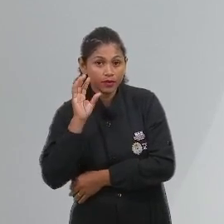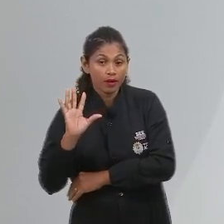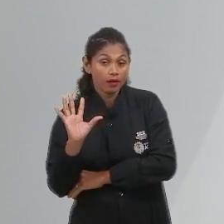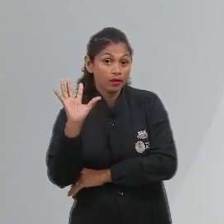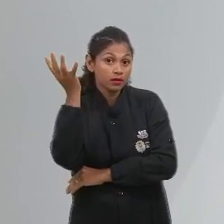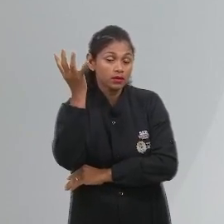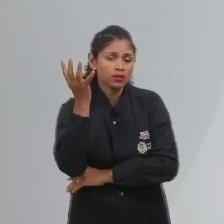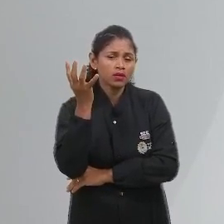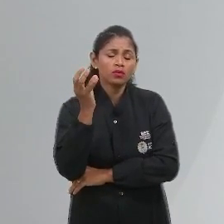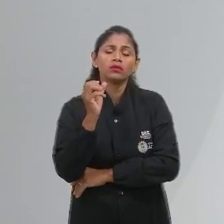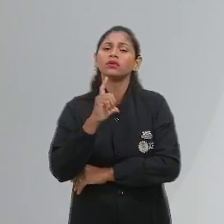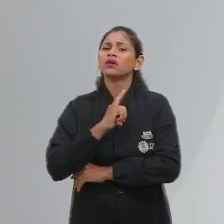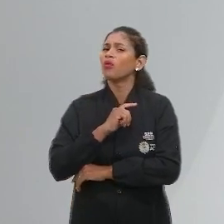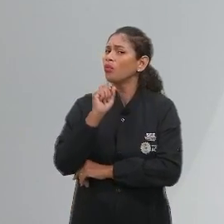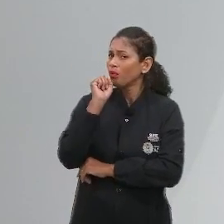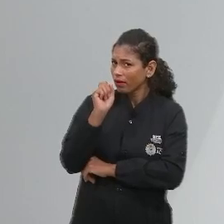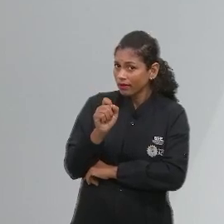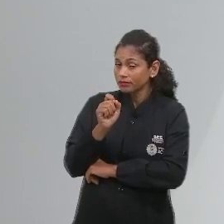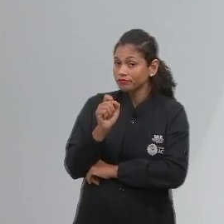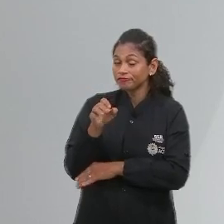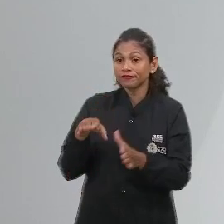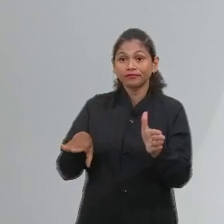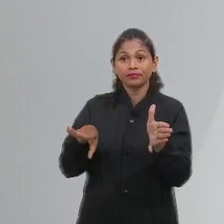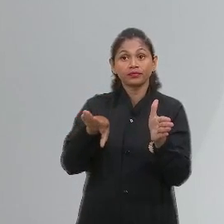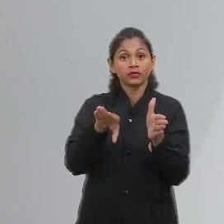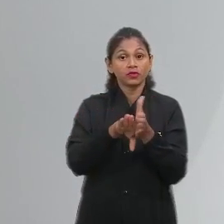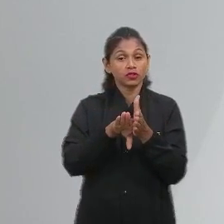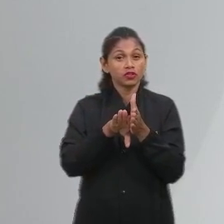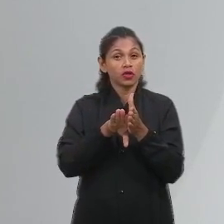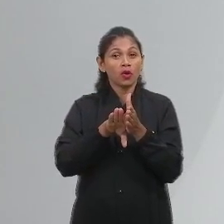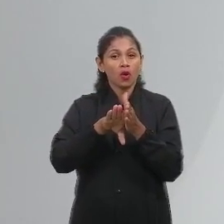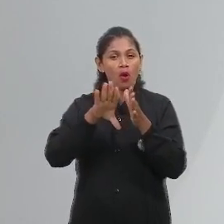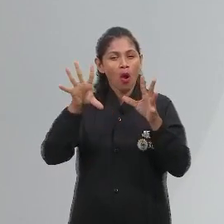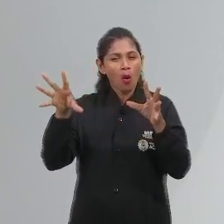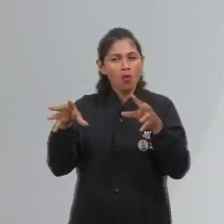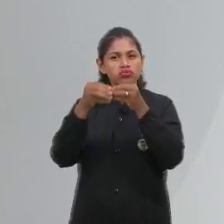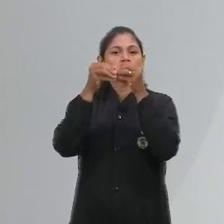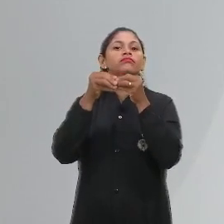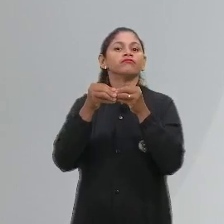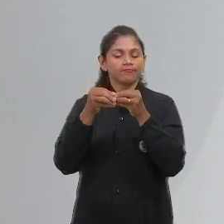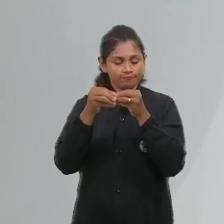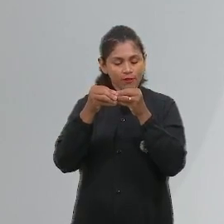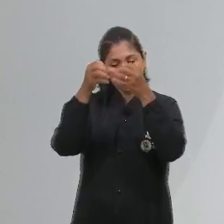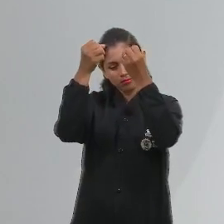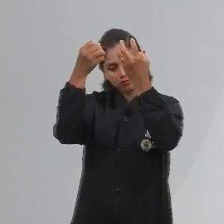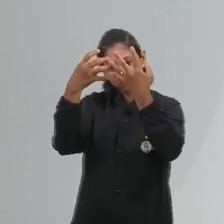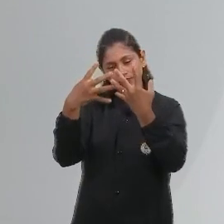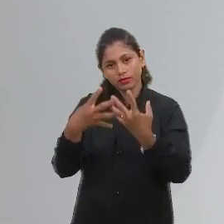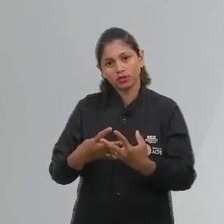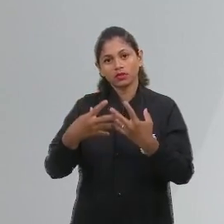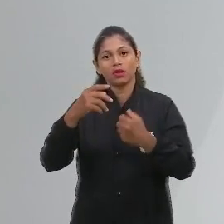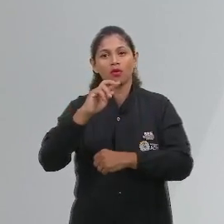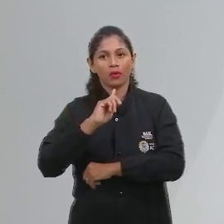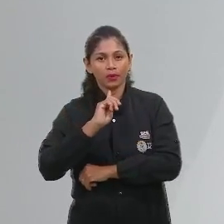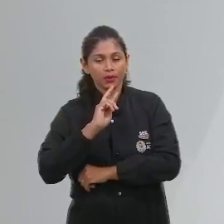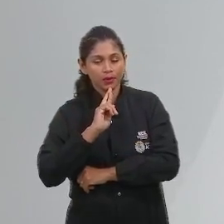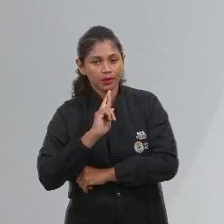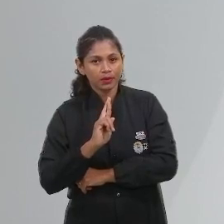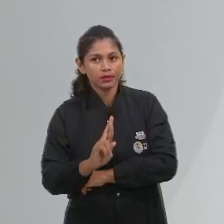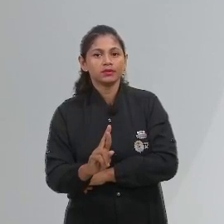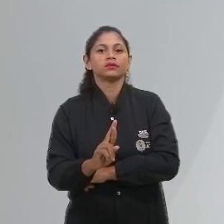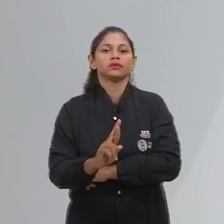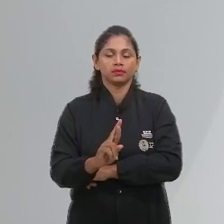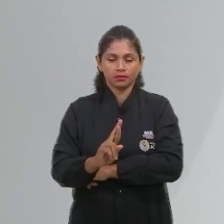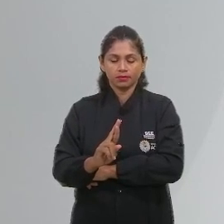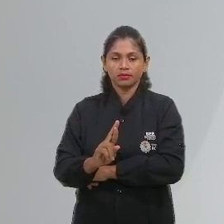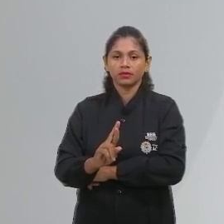ocorre, o que é que eu tenho? Eu chego a uma conclusão, que é uma explicação, que são os resultados que eu acabei coletando, que eu